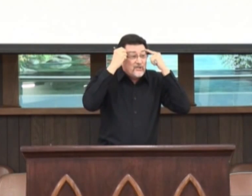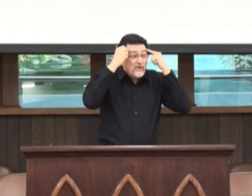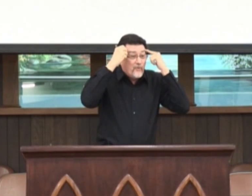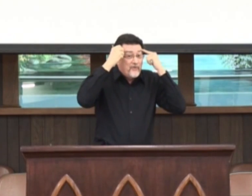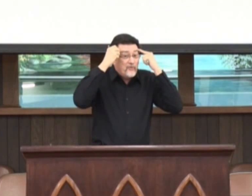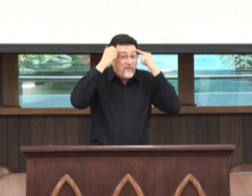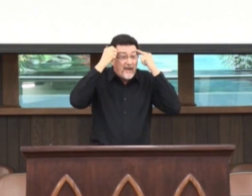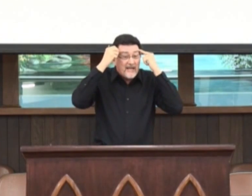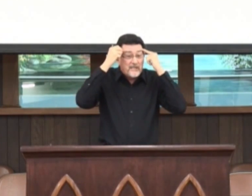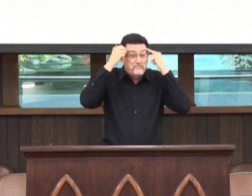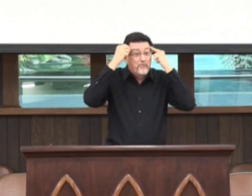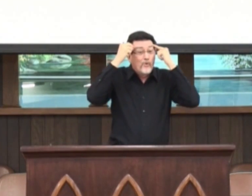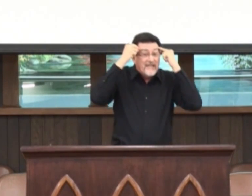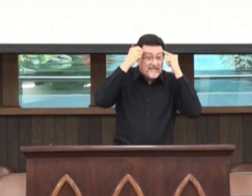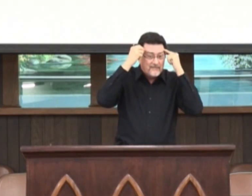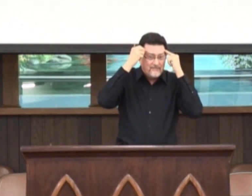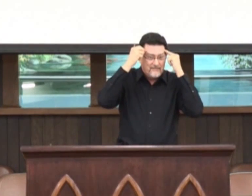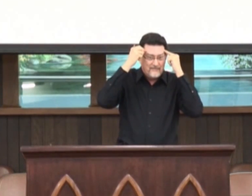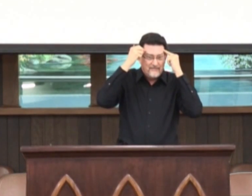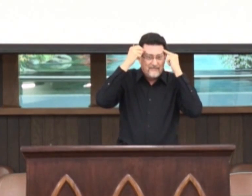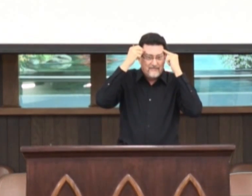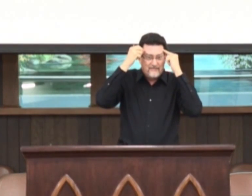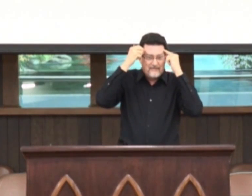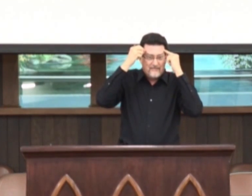Nunca se tinha ouvido falar de bullying.